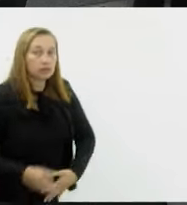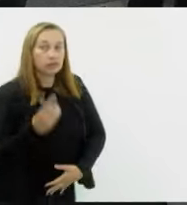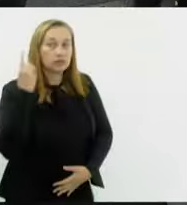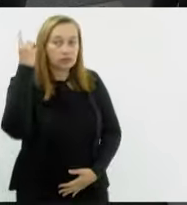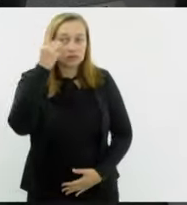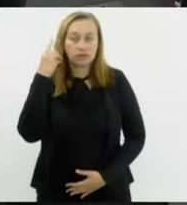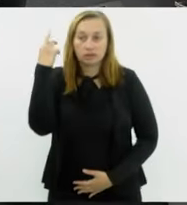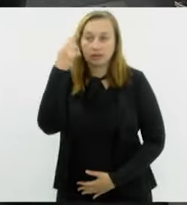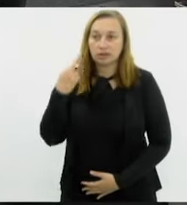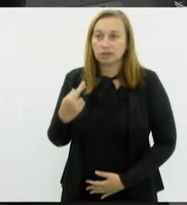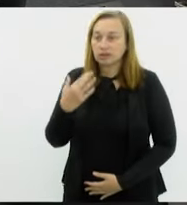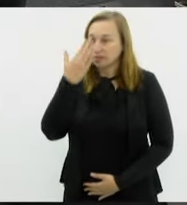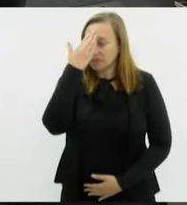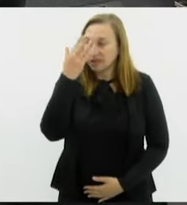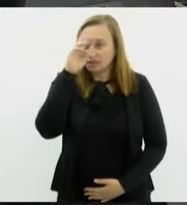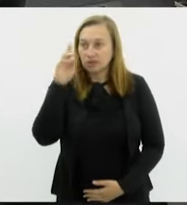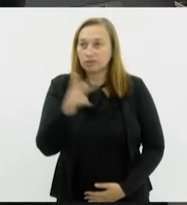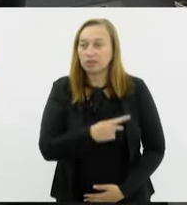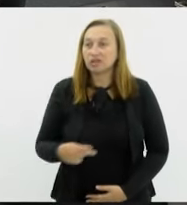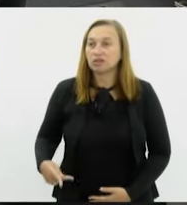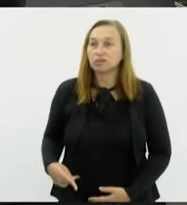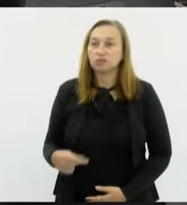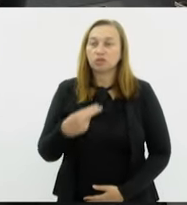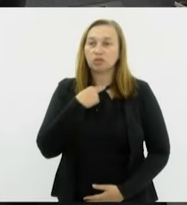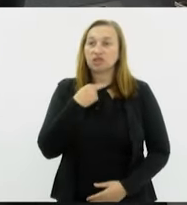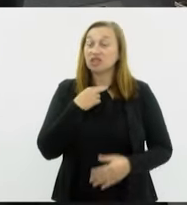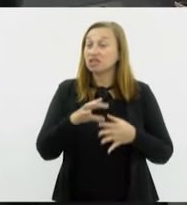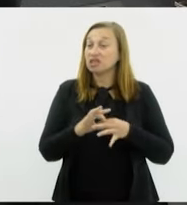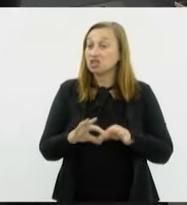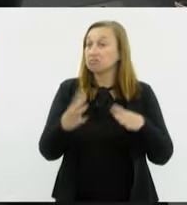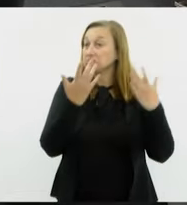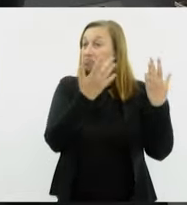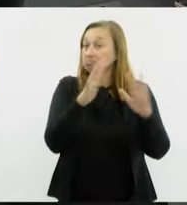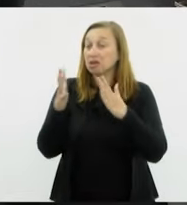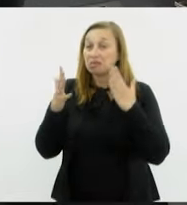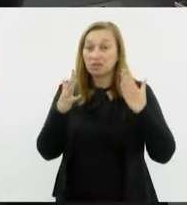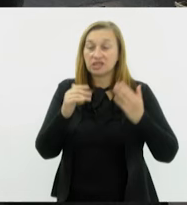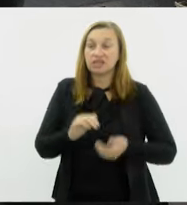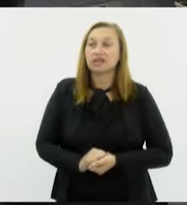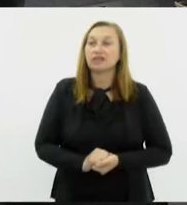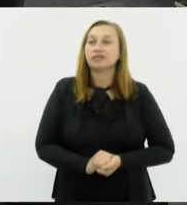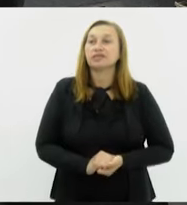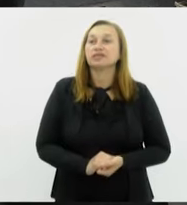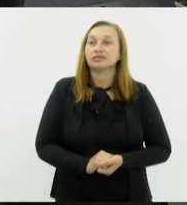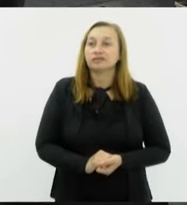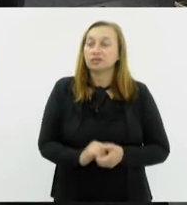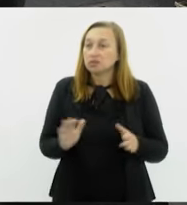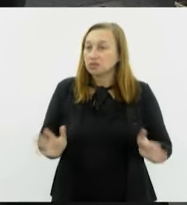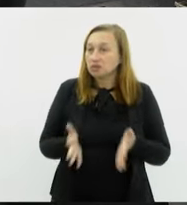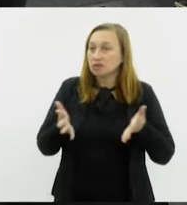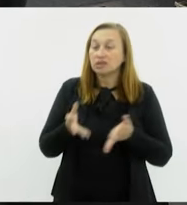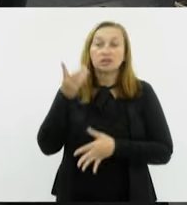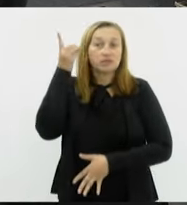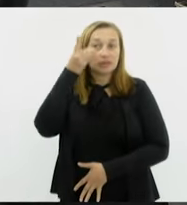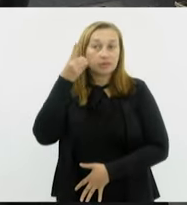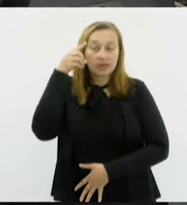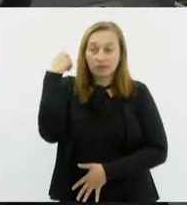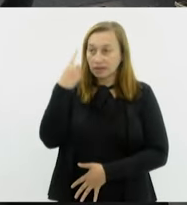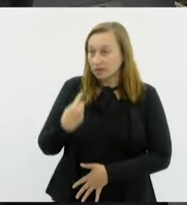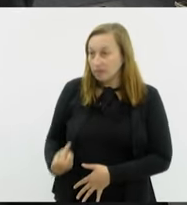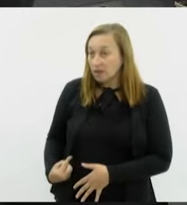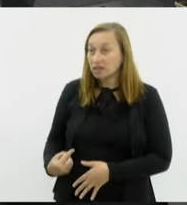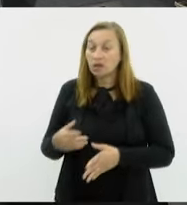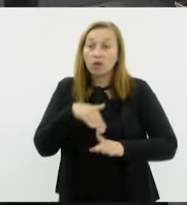Muito obrigada, senhora presidenta. Não poderia deixar de elogiar aqui a iniciativa da deputada Dani Balbi